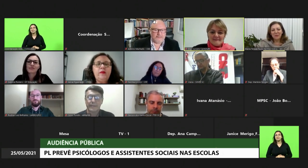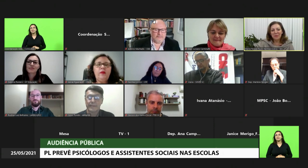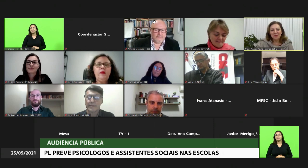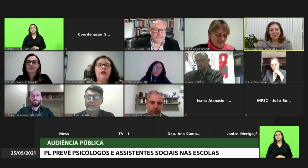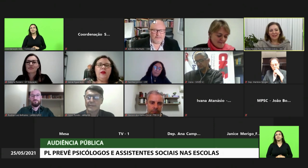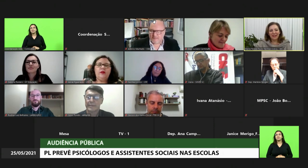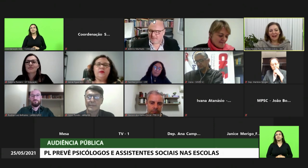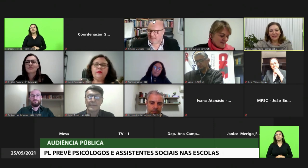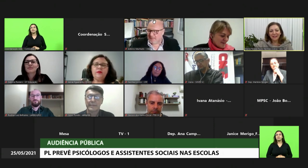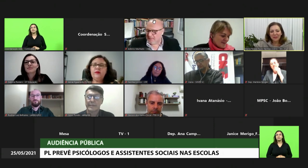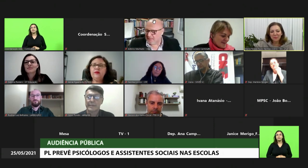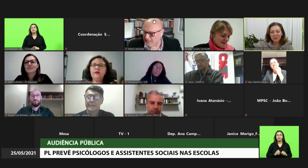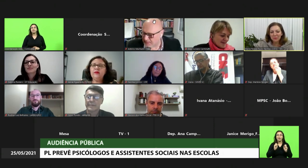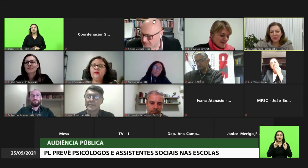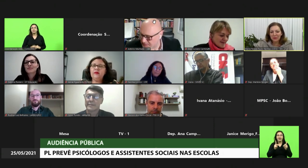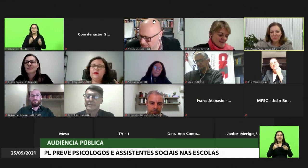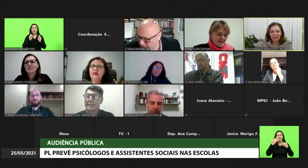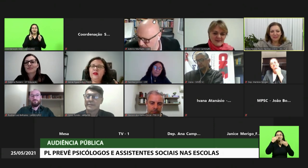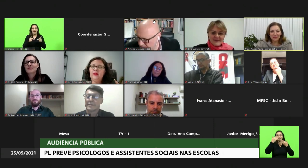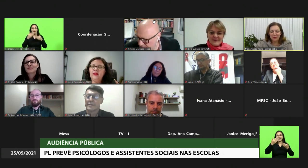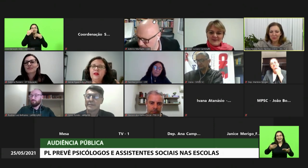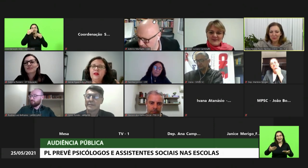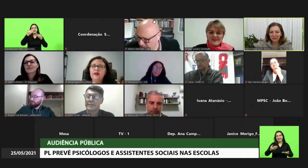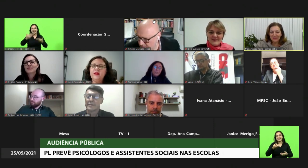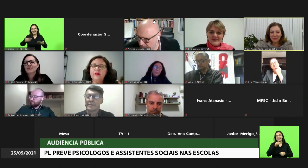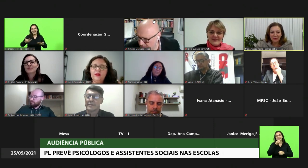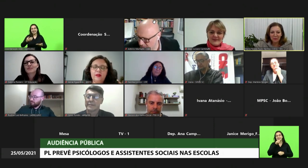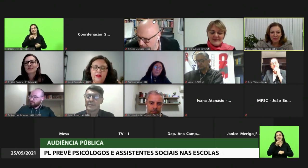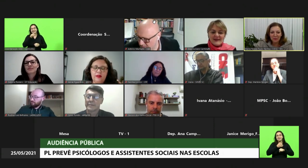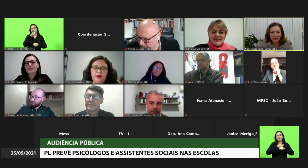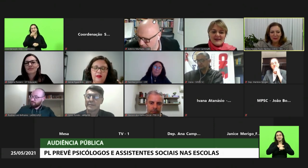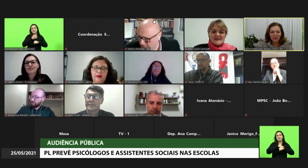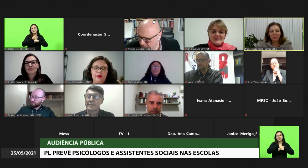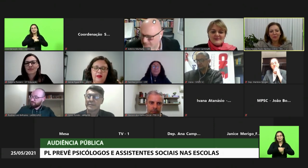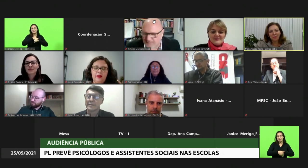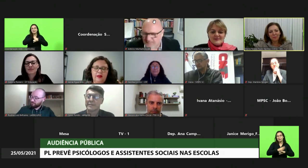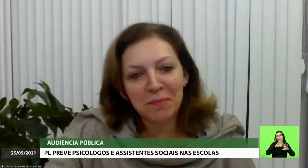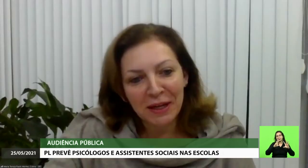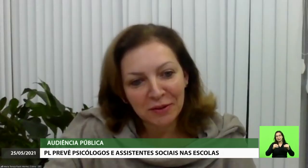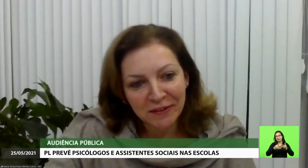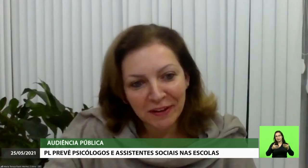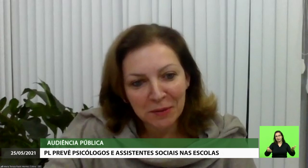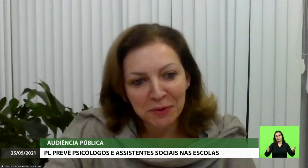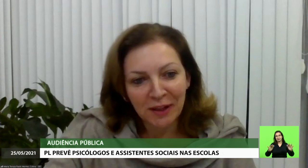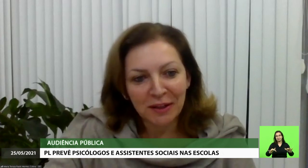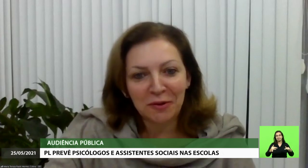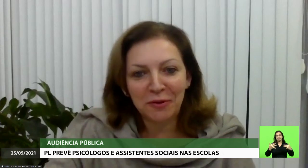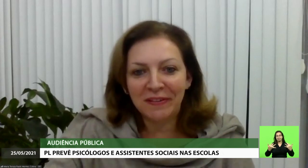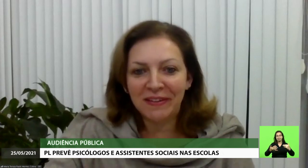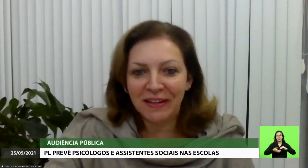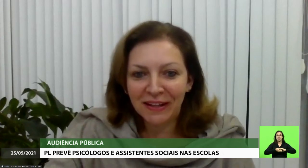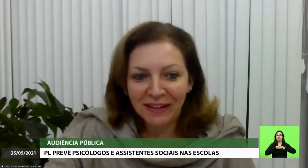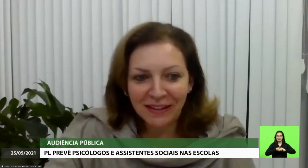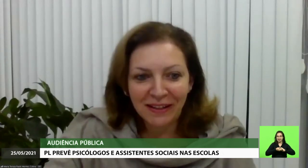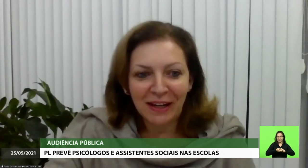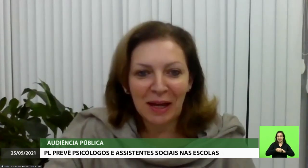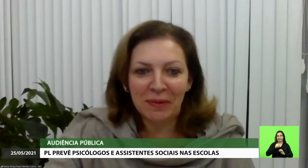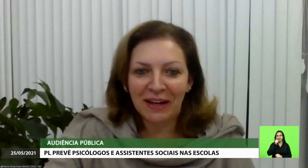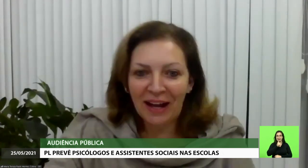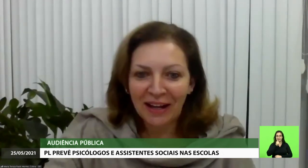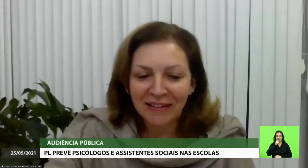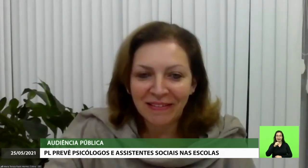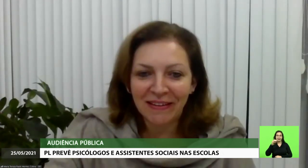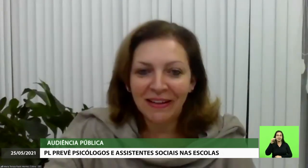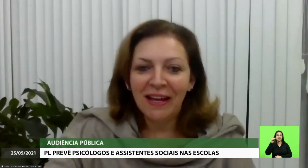Ok, obrigada, muito boa noite a todos e a todas. Meus cumprimentos à deputada